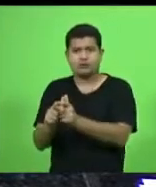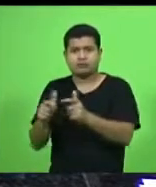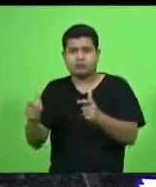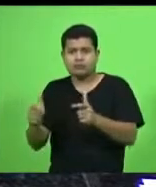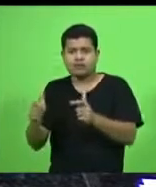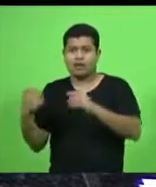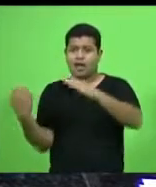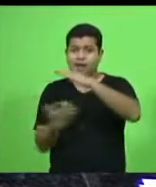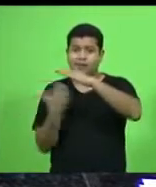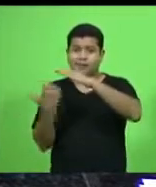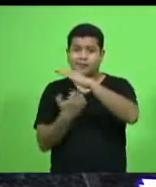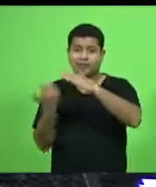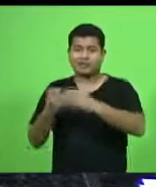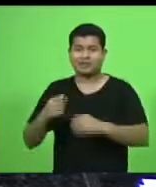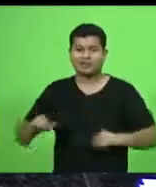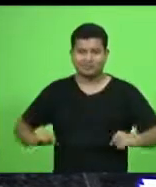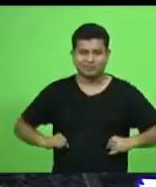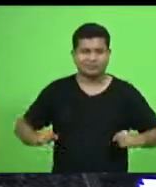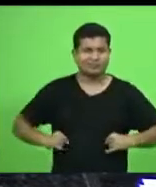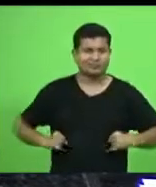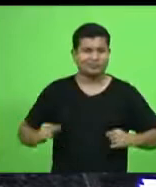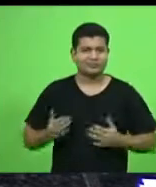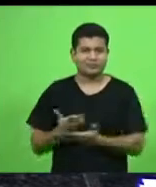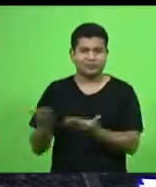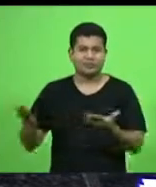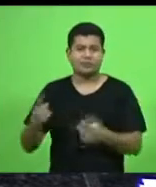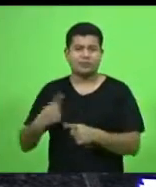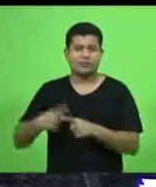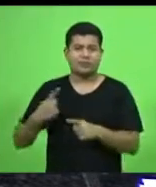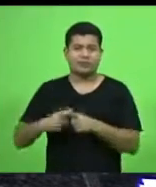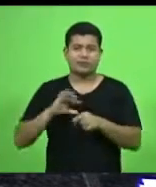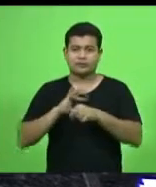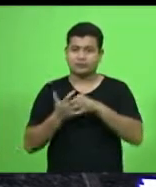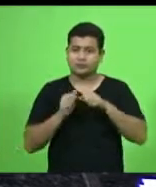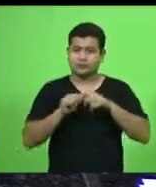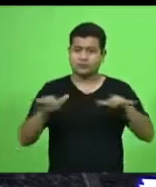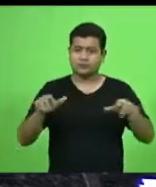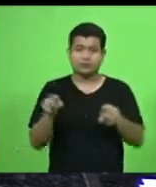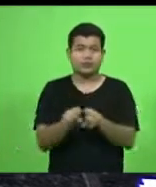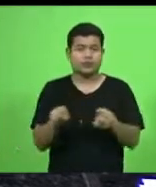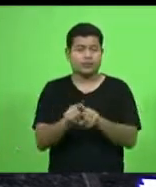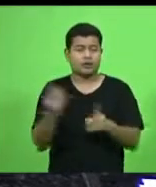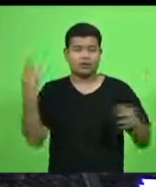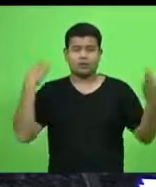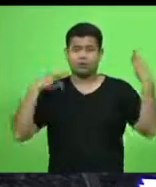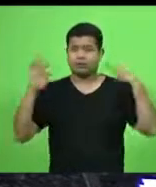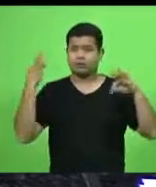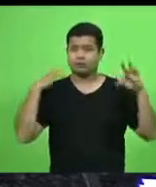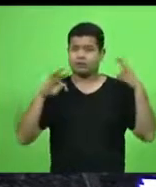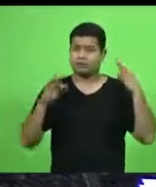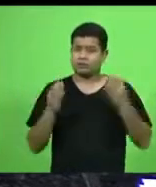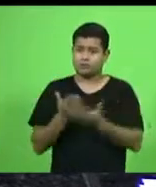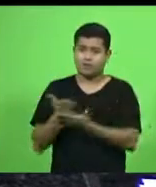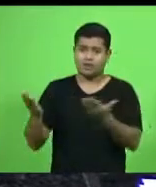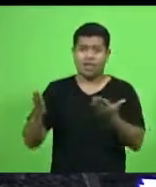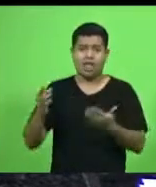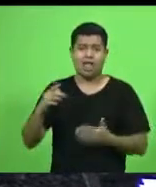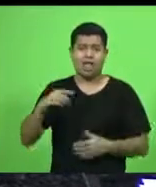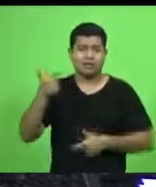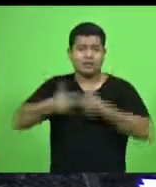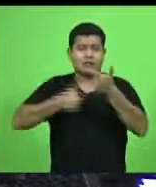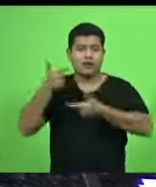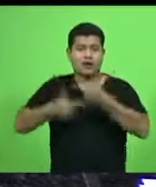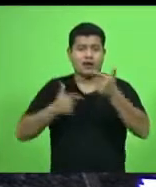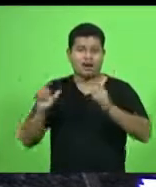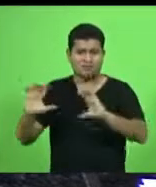empresário que sofreu com o Covid, com o sujeito que sofreu no turismo, com o cara que tinha eventos? Será que esses